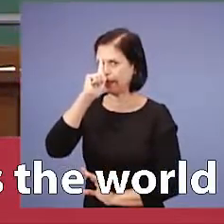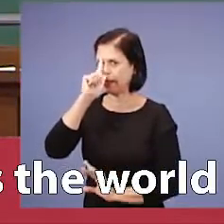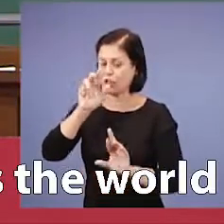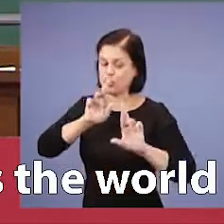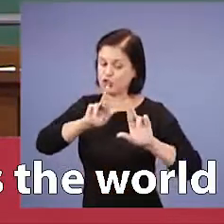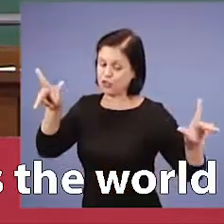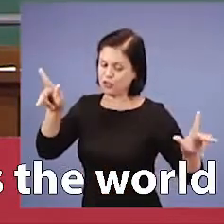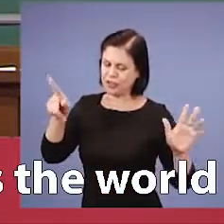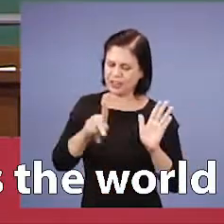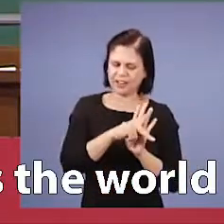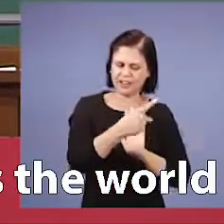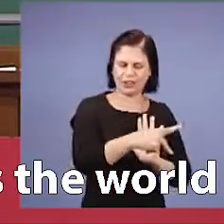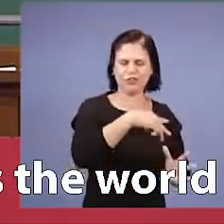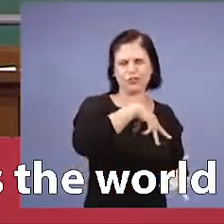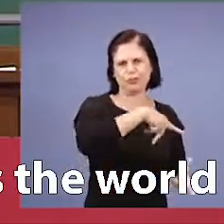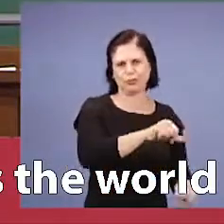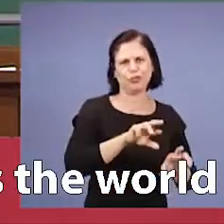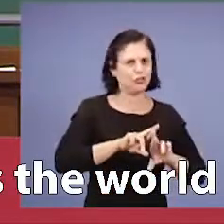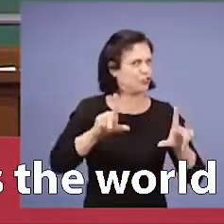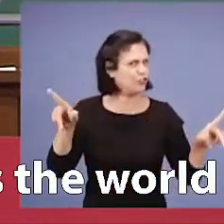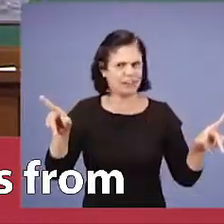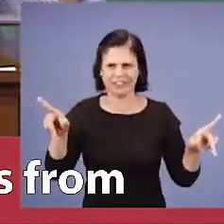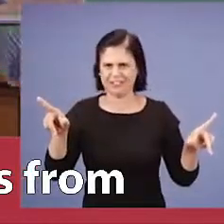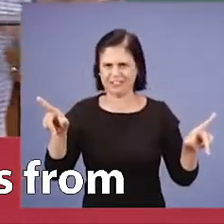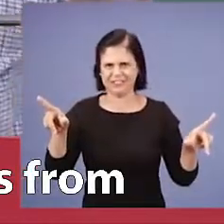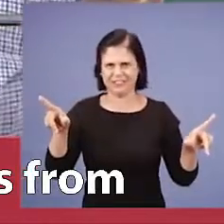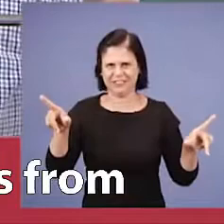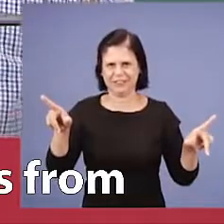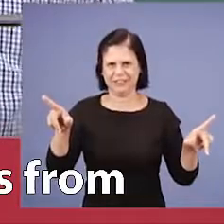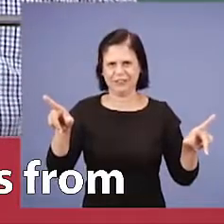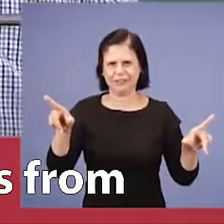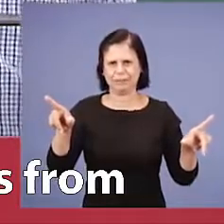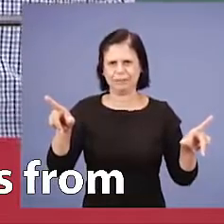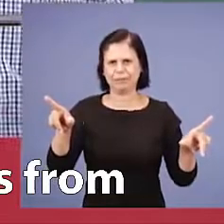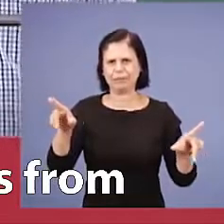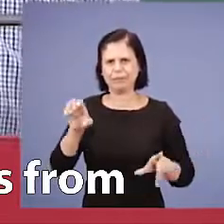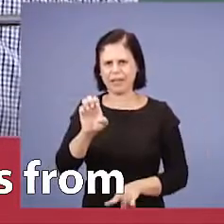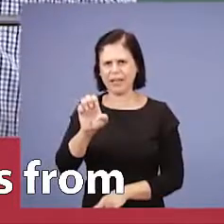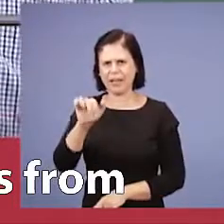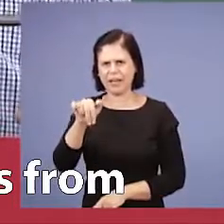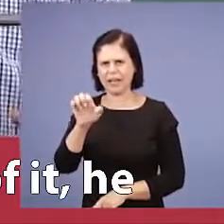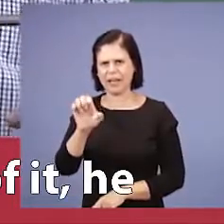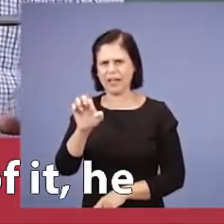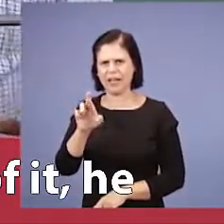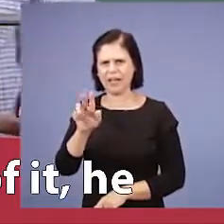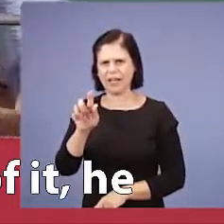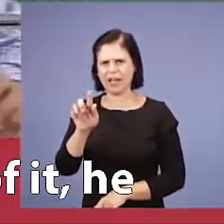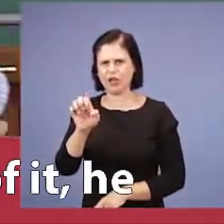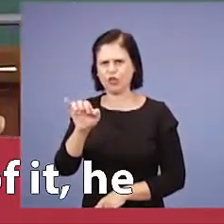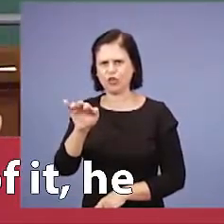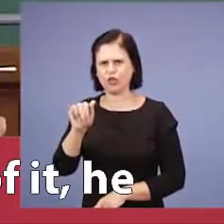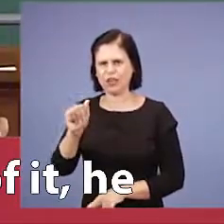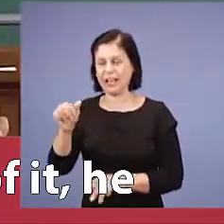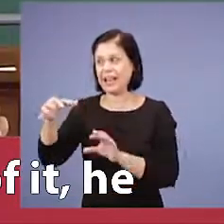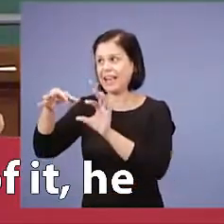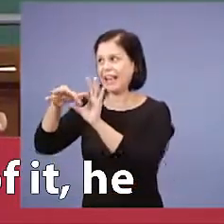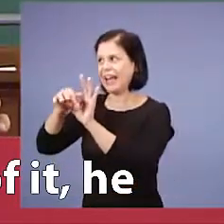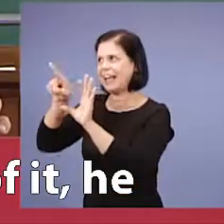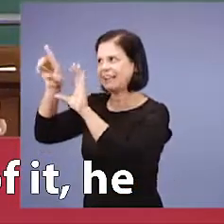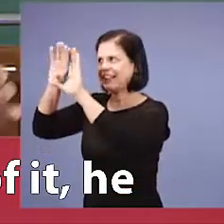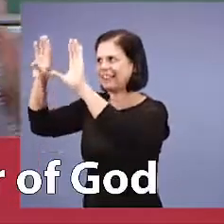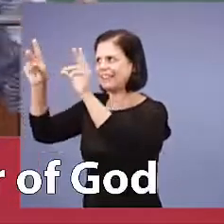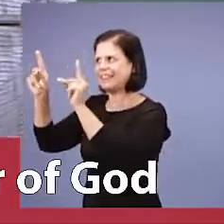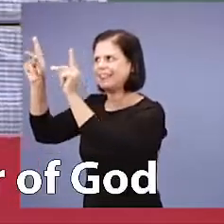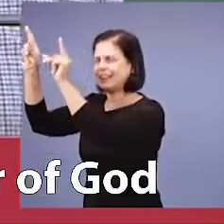energia que está que domina o mundo nem os jovens é uma energia que vem da eternidade enquanto paulo fala